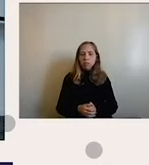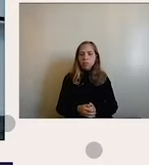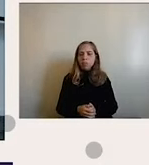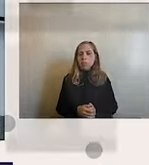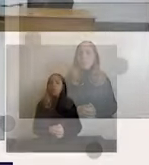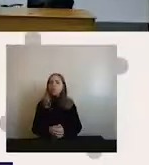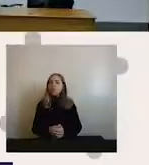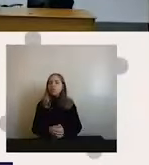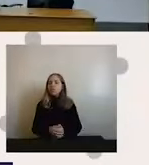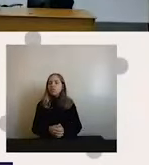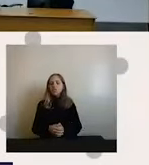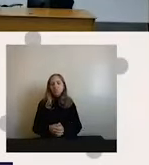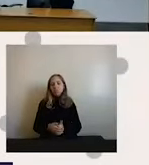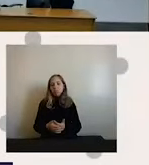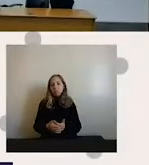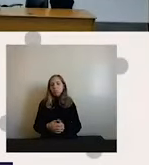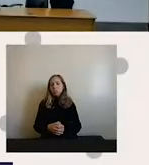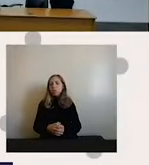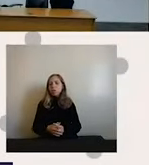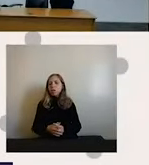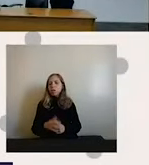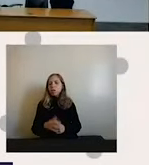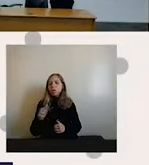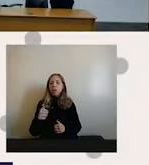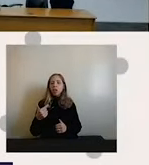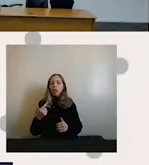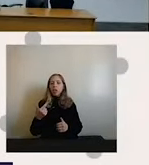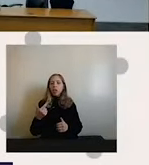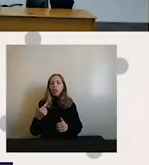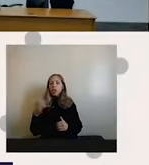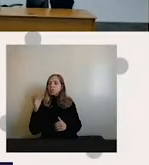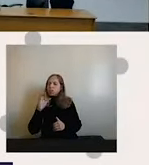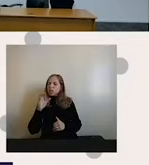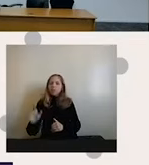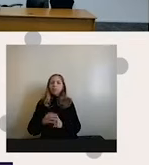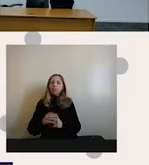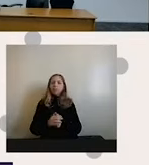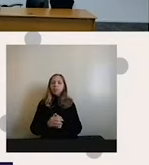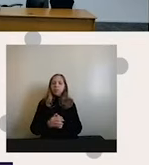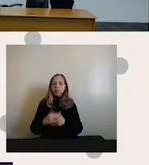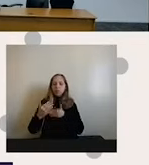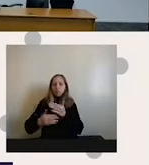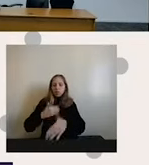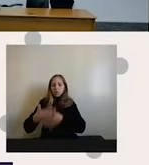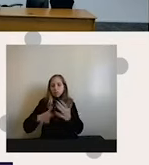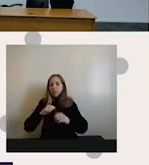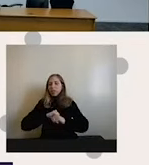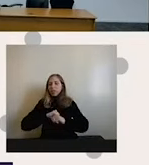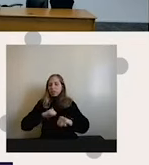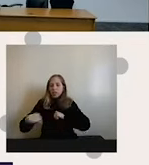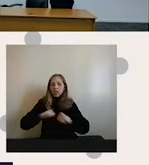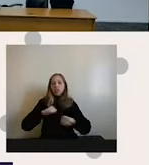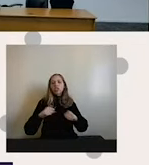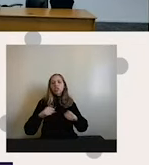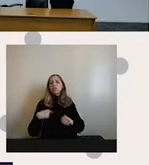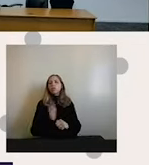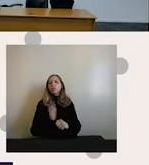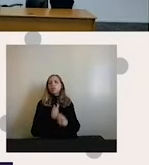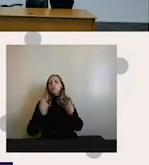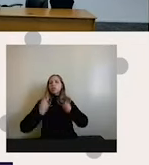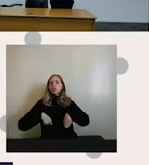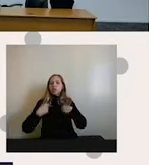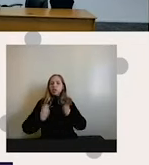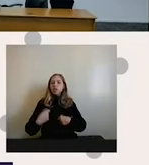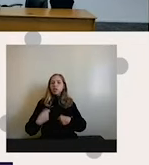É uma corrida de barreiras. São várias as barreiras que a gente precisa atravessar, saindo do